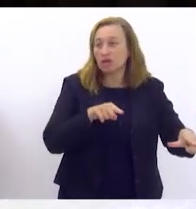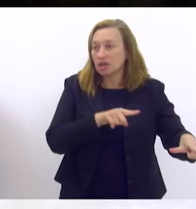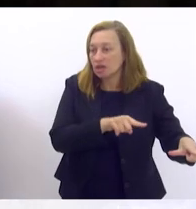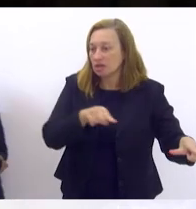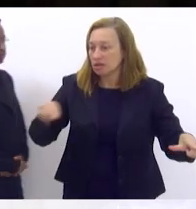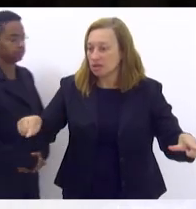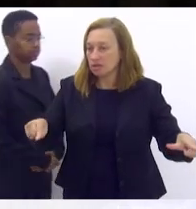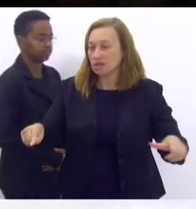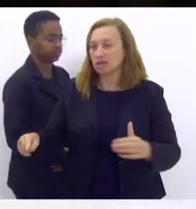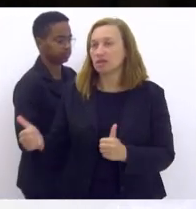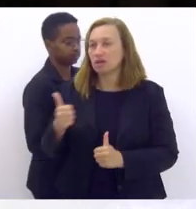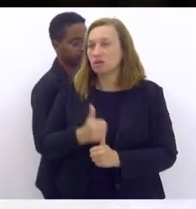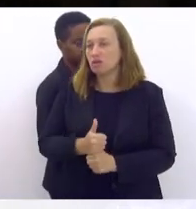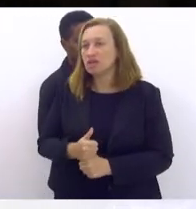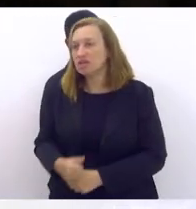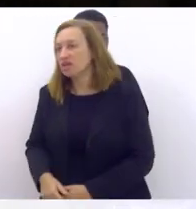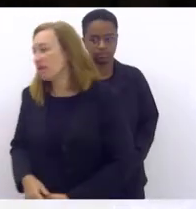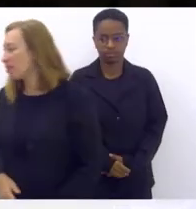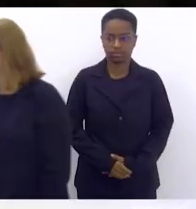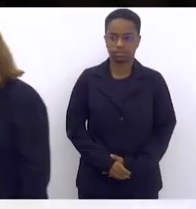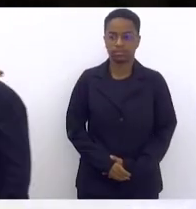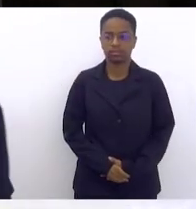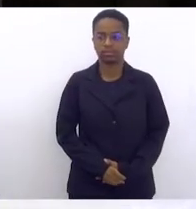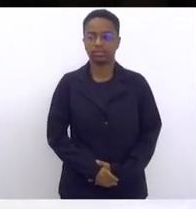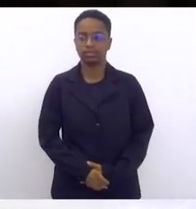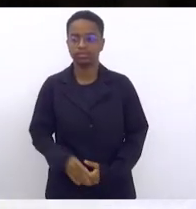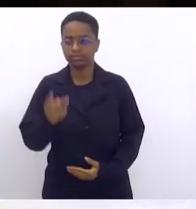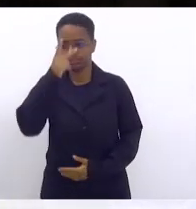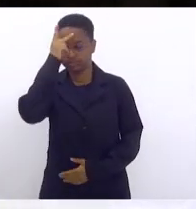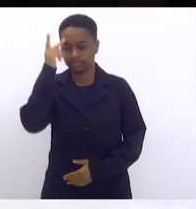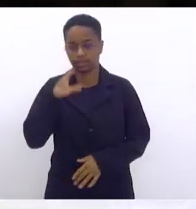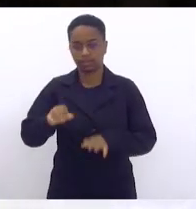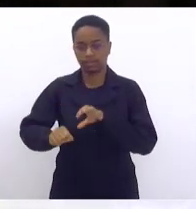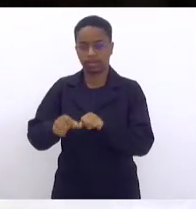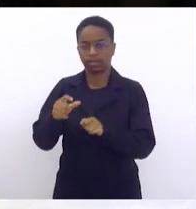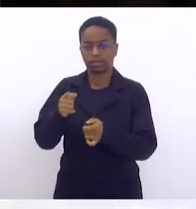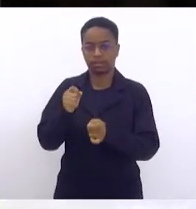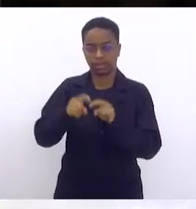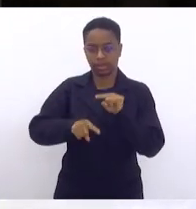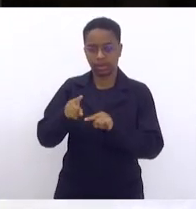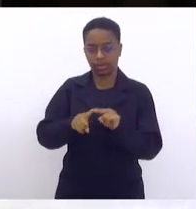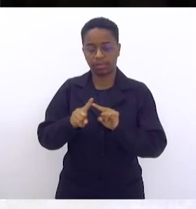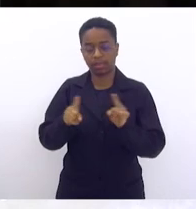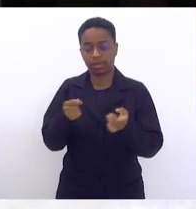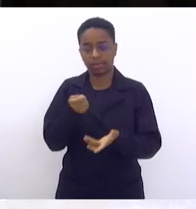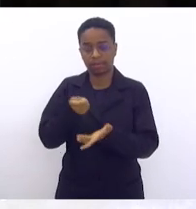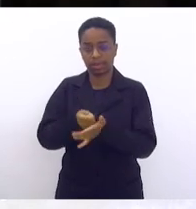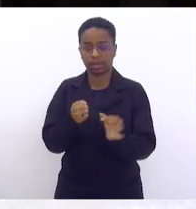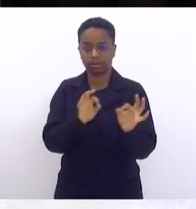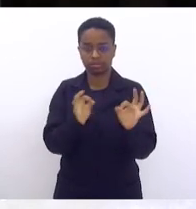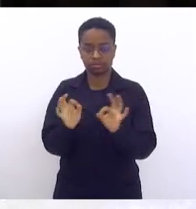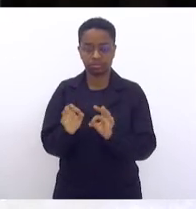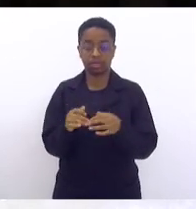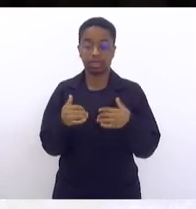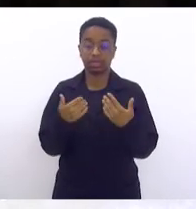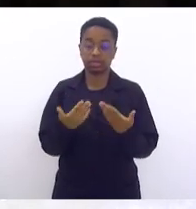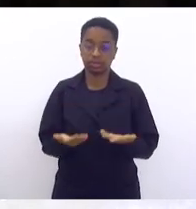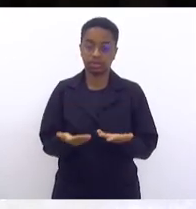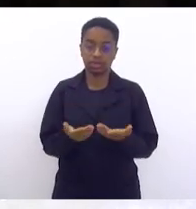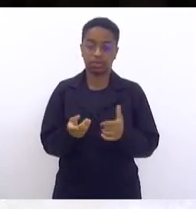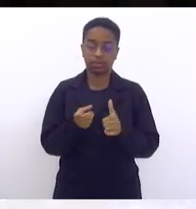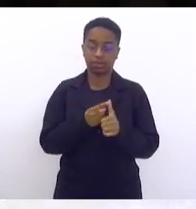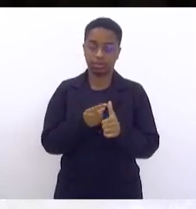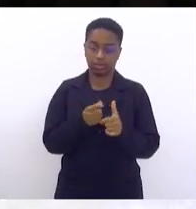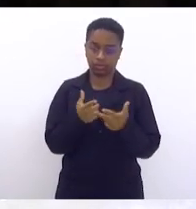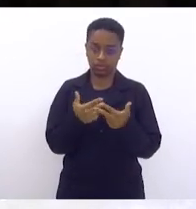catador ele não tá pagando nada para ninguém Então esse é um primeiro